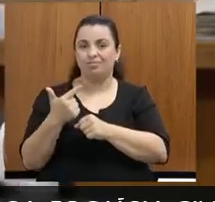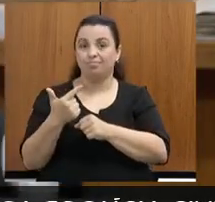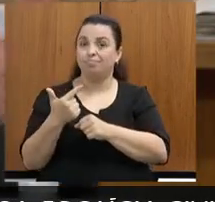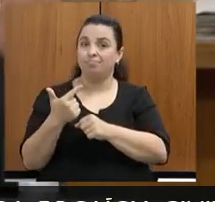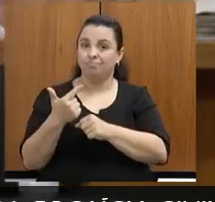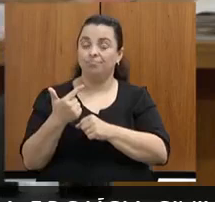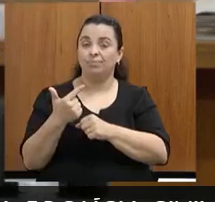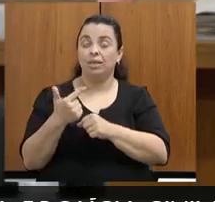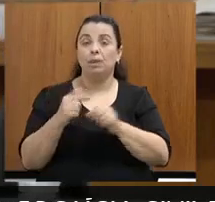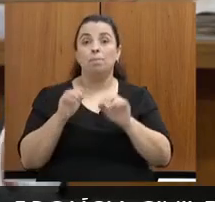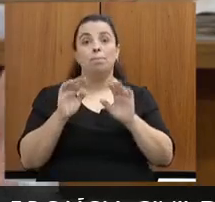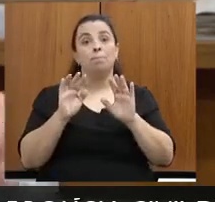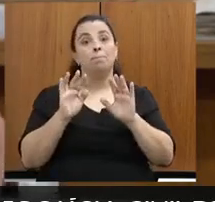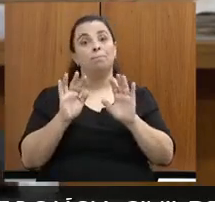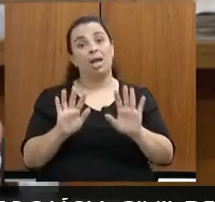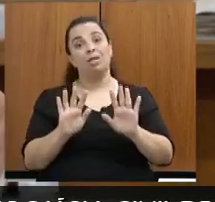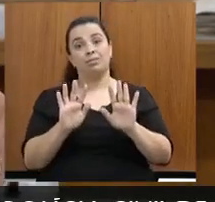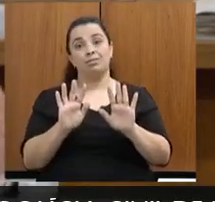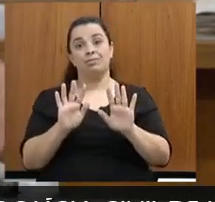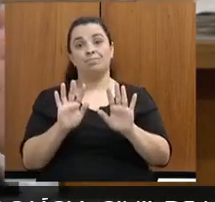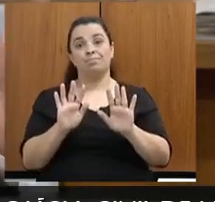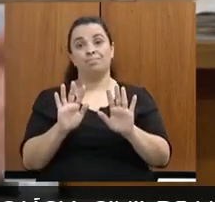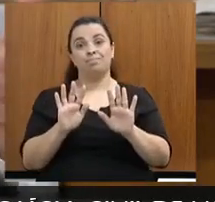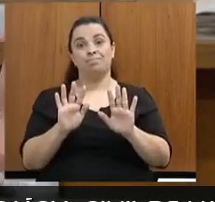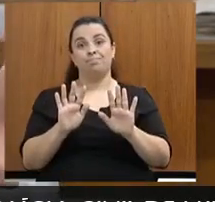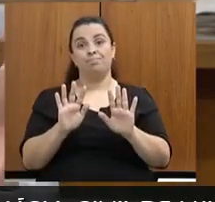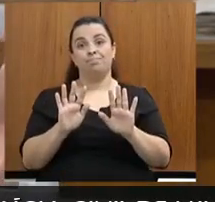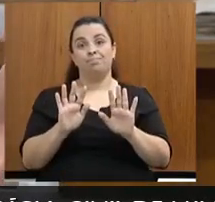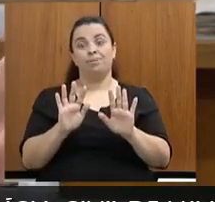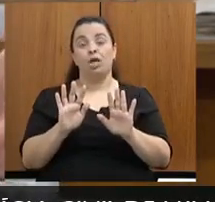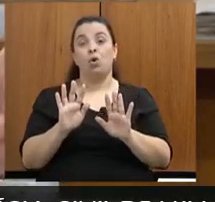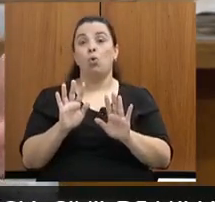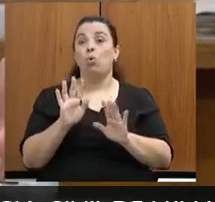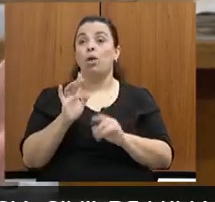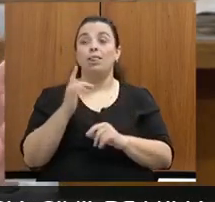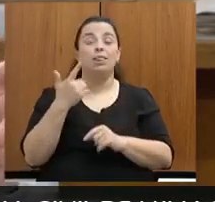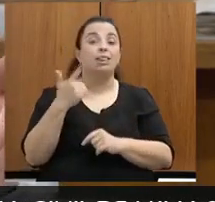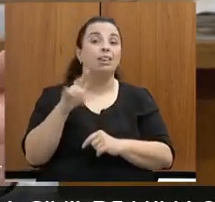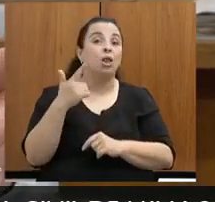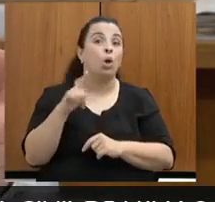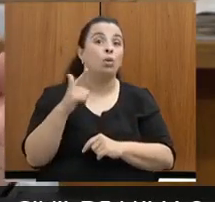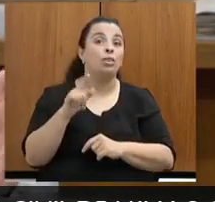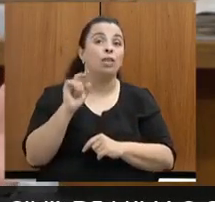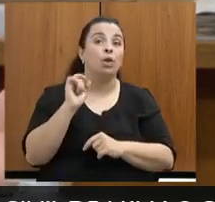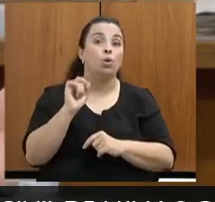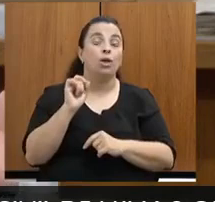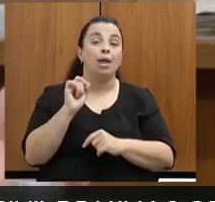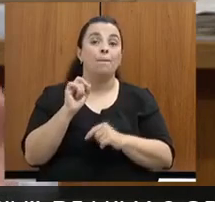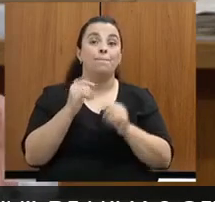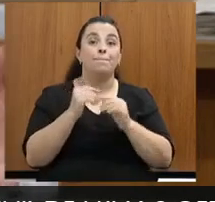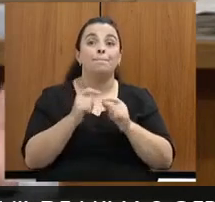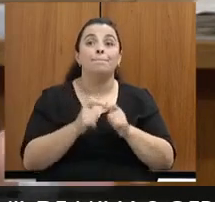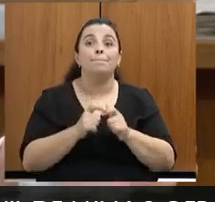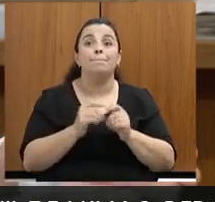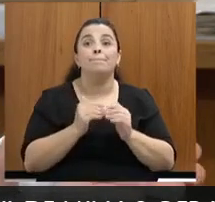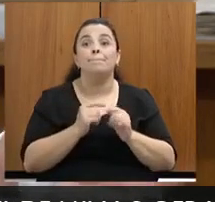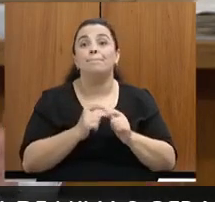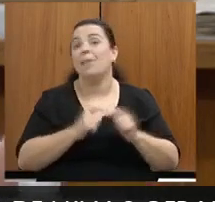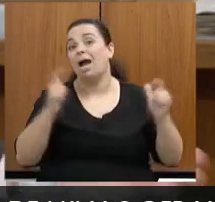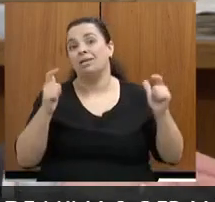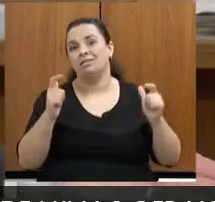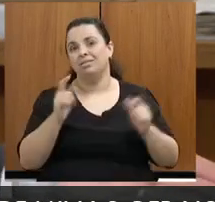entretanto o que nós não teremos é o acréscimo em relação a isso porque Infelizmente